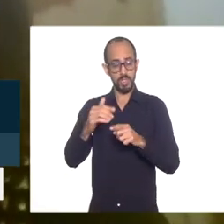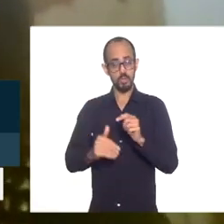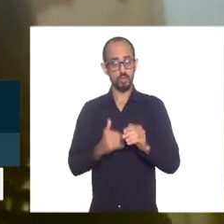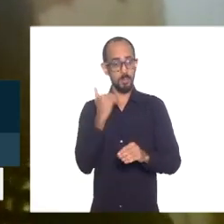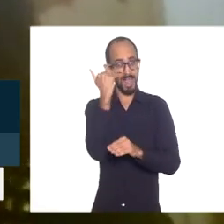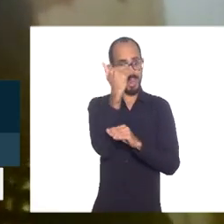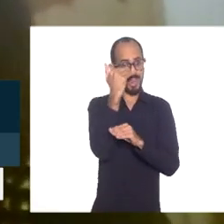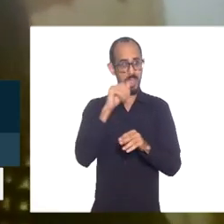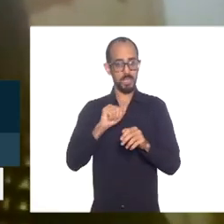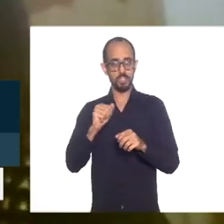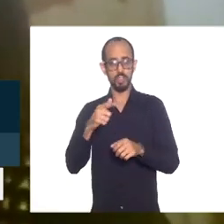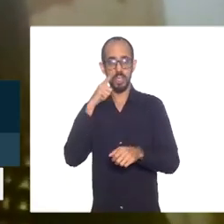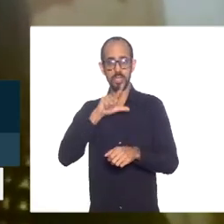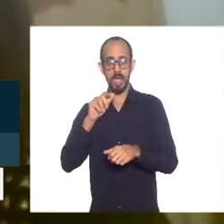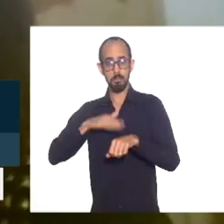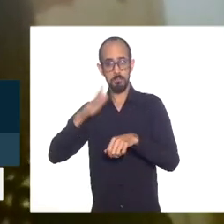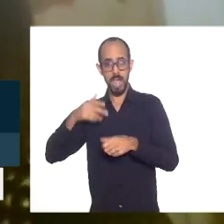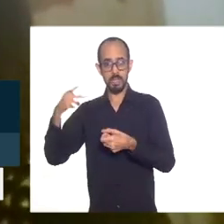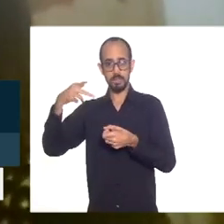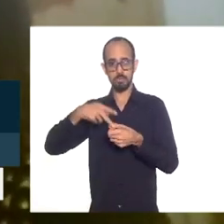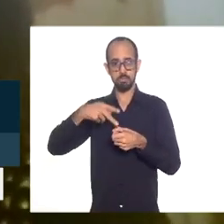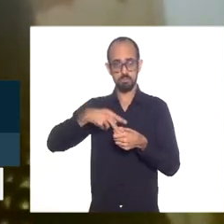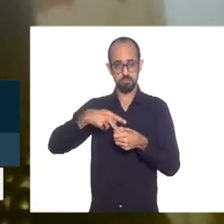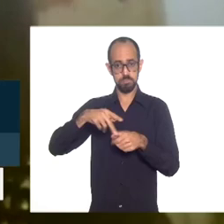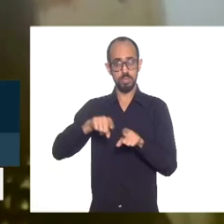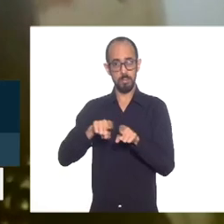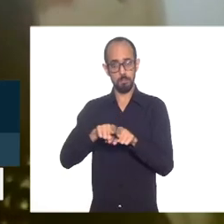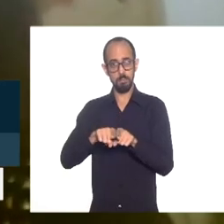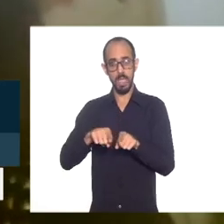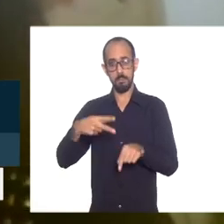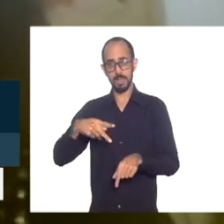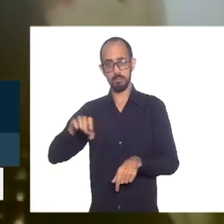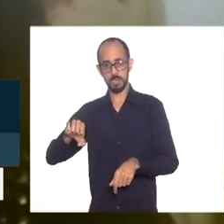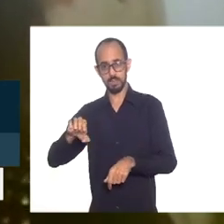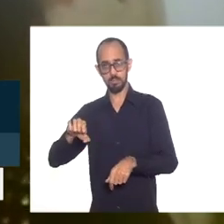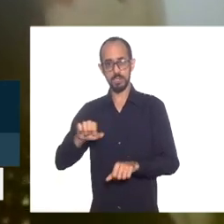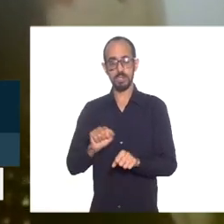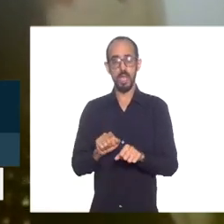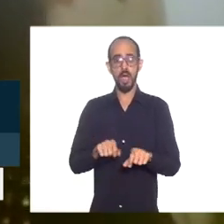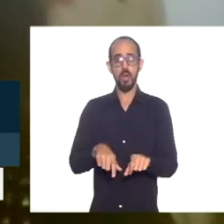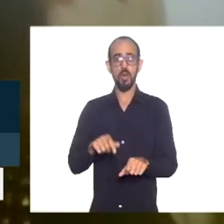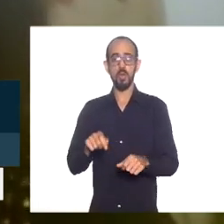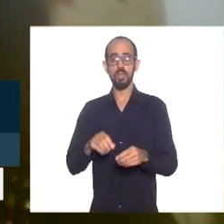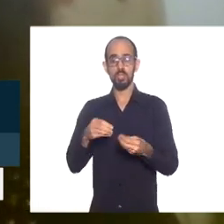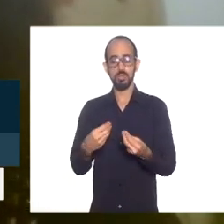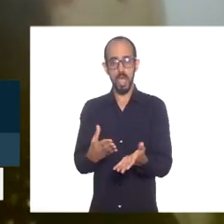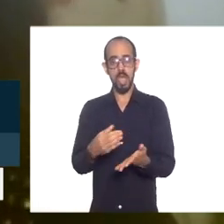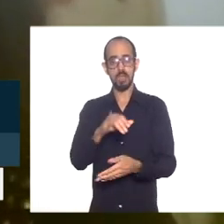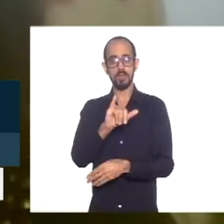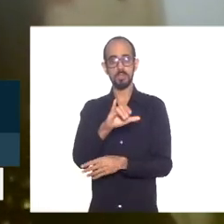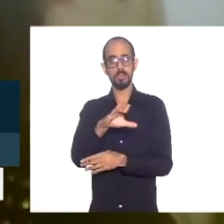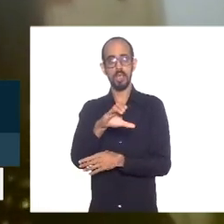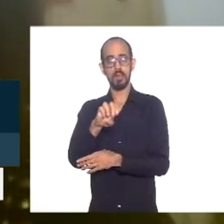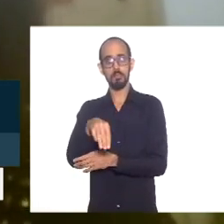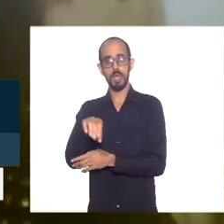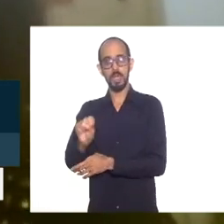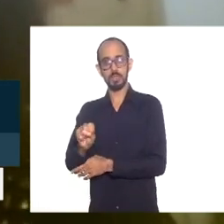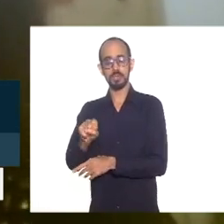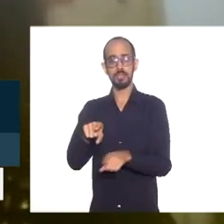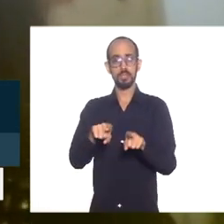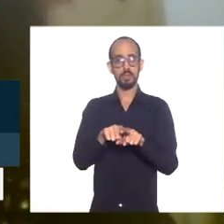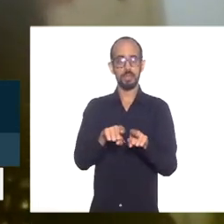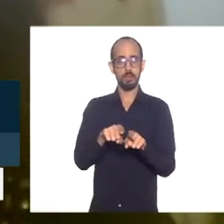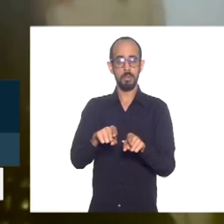mais royalties e além de trazer participação especial, traz também ICMS e outros ganhos